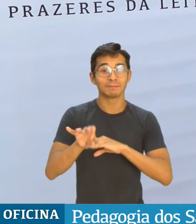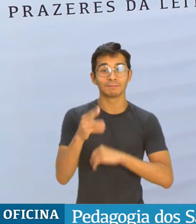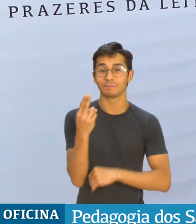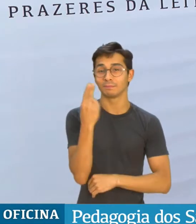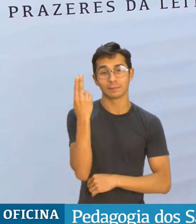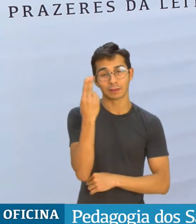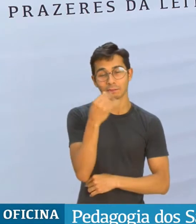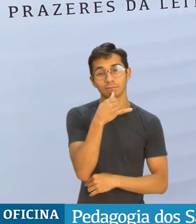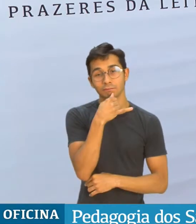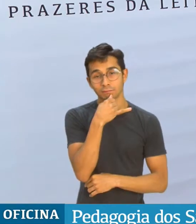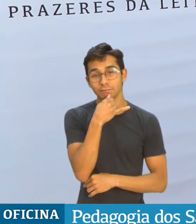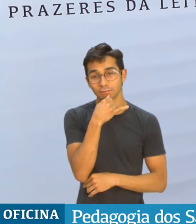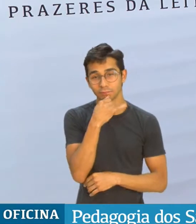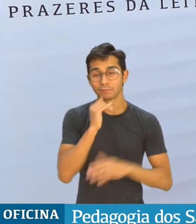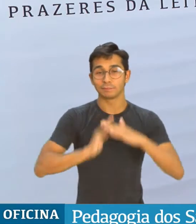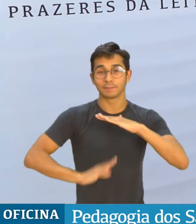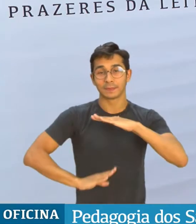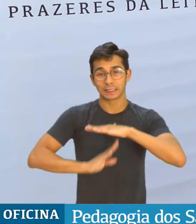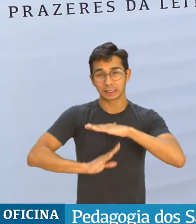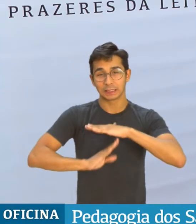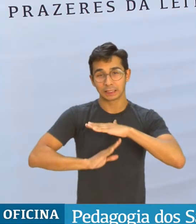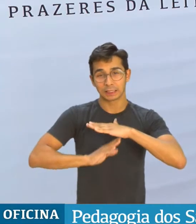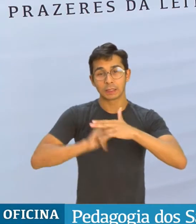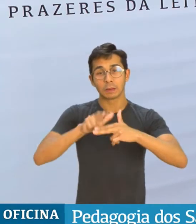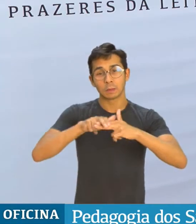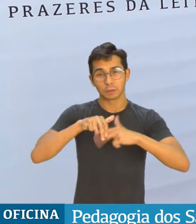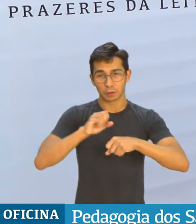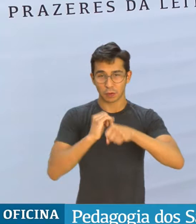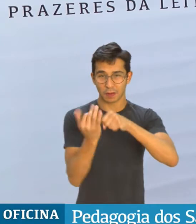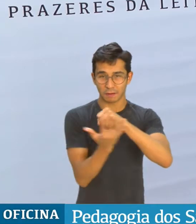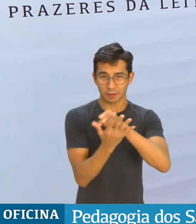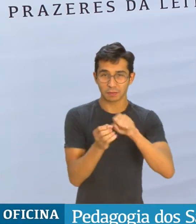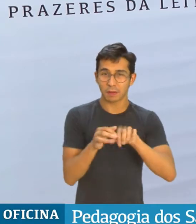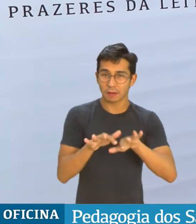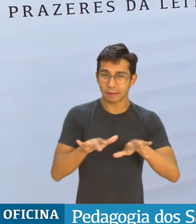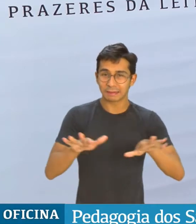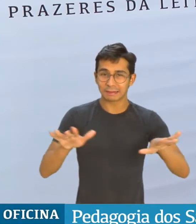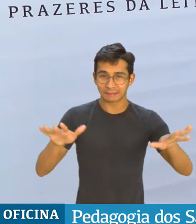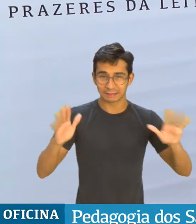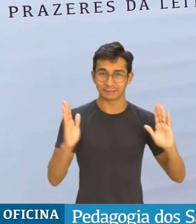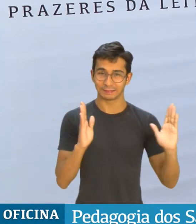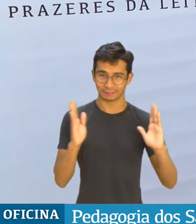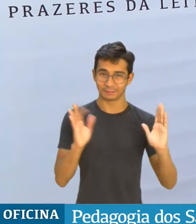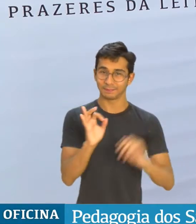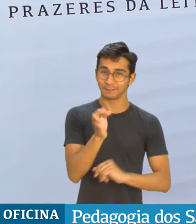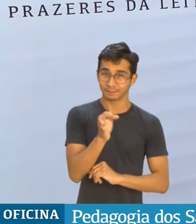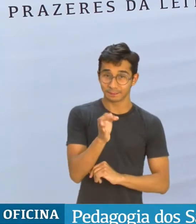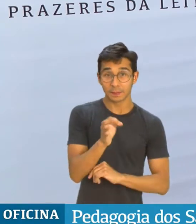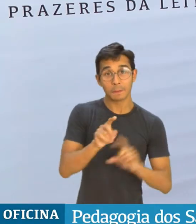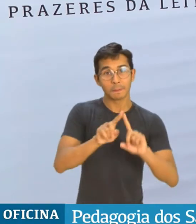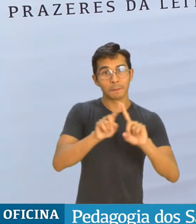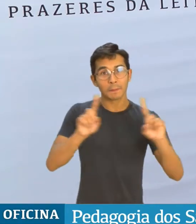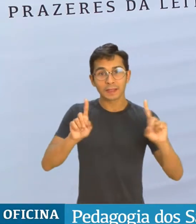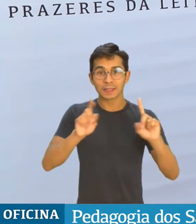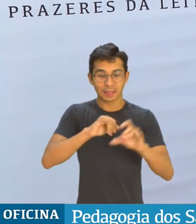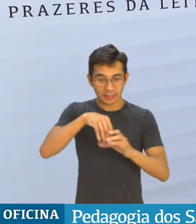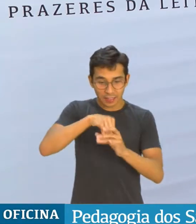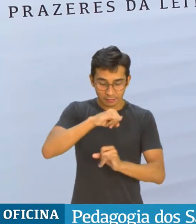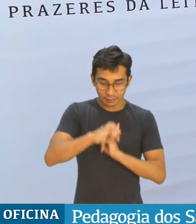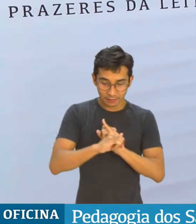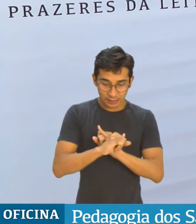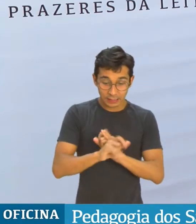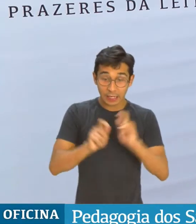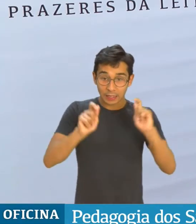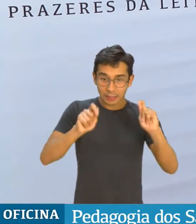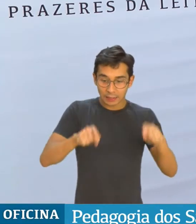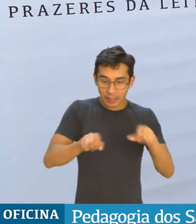apesar das limitações que a gente tem no momento por conta da pandemia, essa possibilidade também de transmitir, de chegar a outros lugares que de